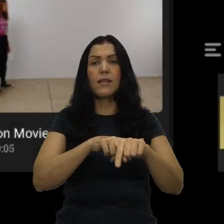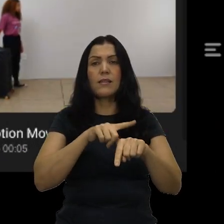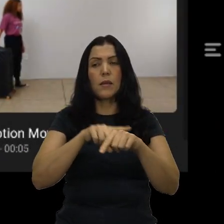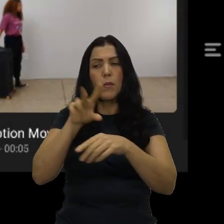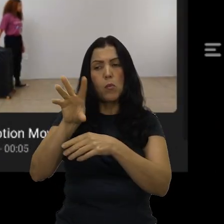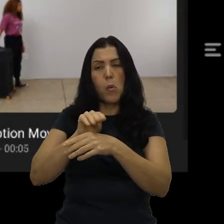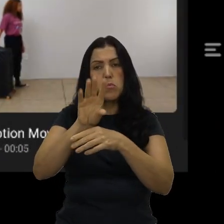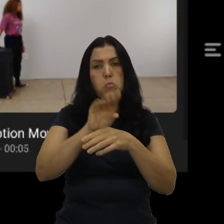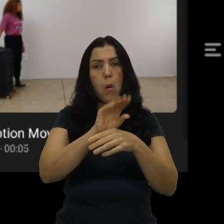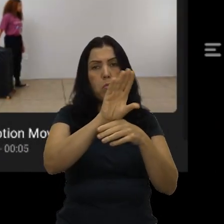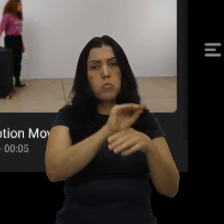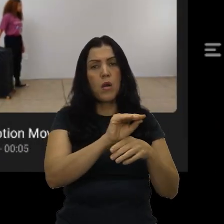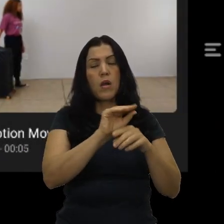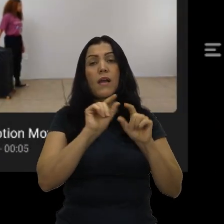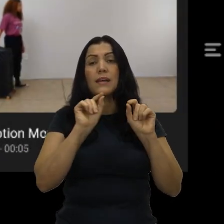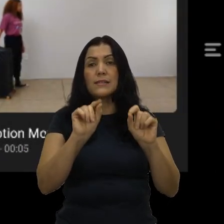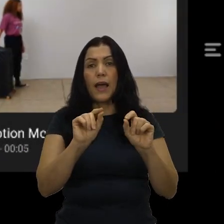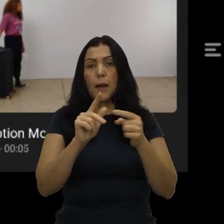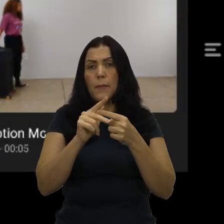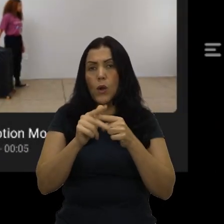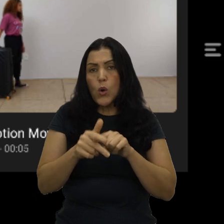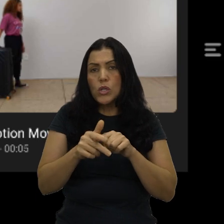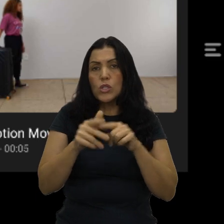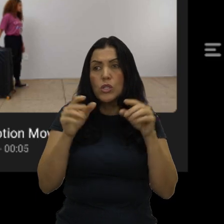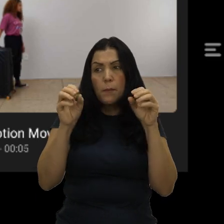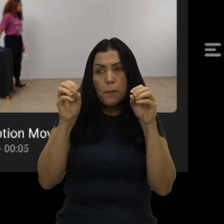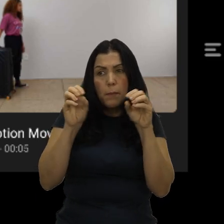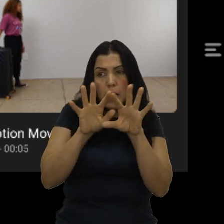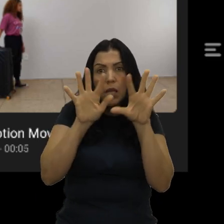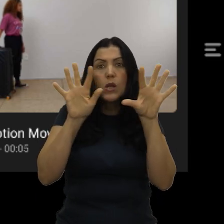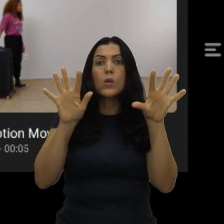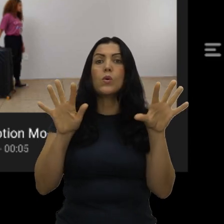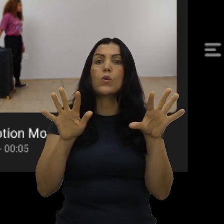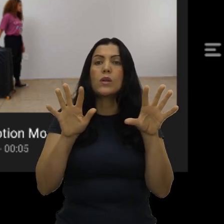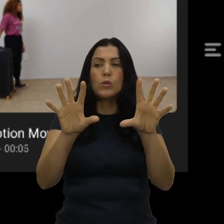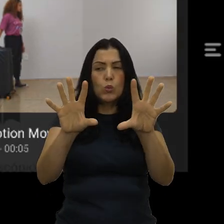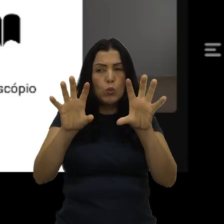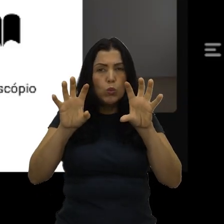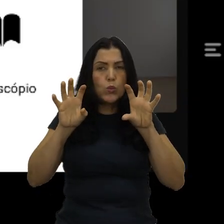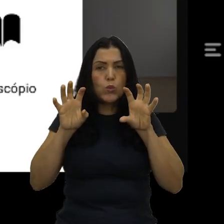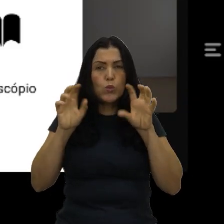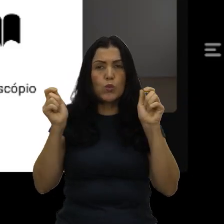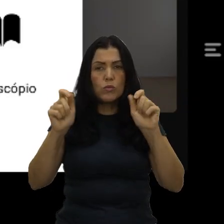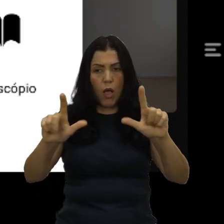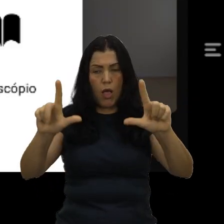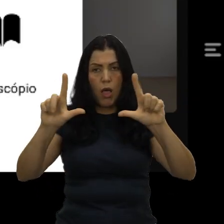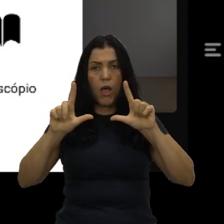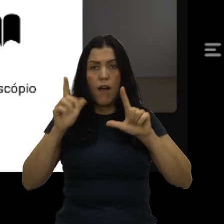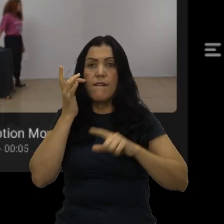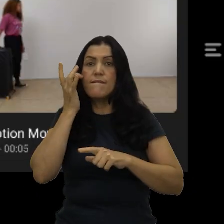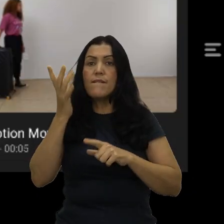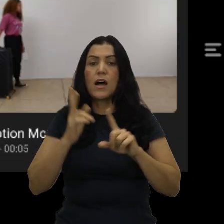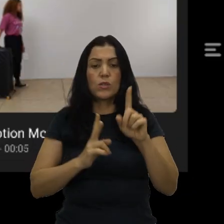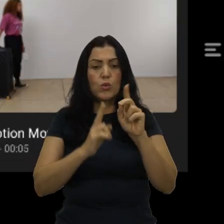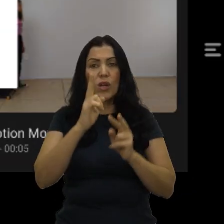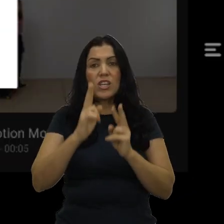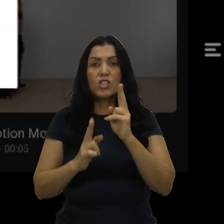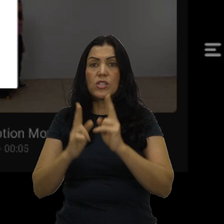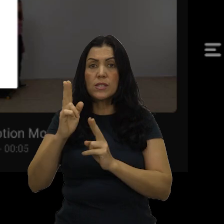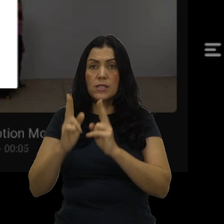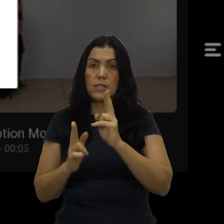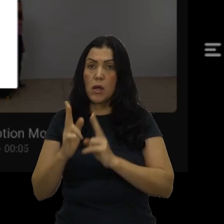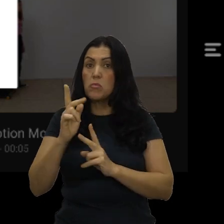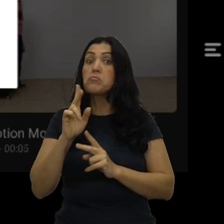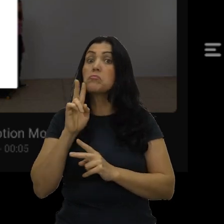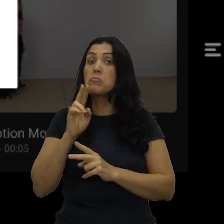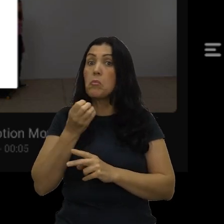tempo da captação da imagem. Dá para corrigir o brilho e fazer zoom. A facilidade de edição é um